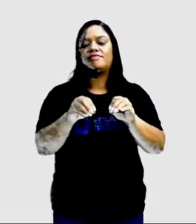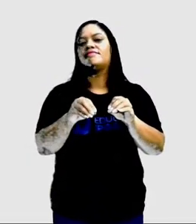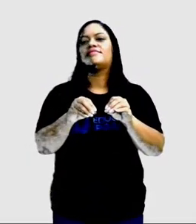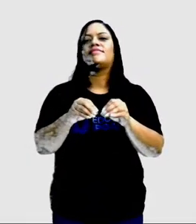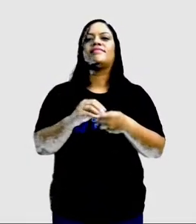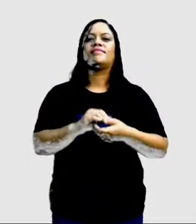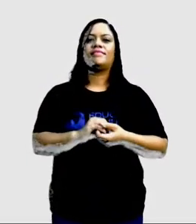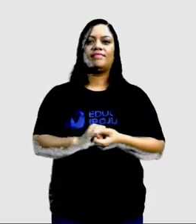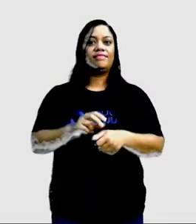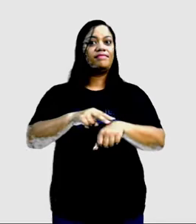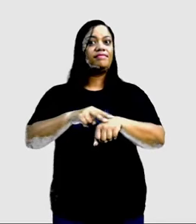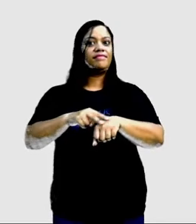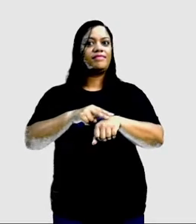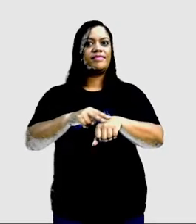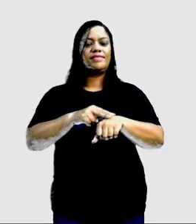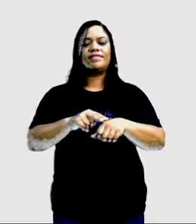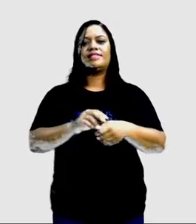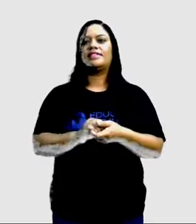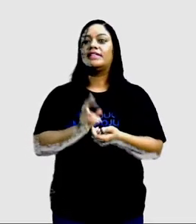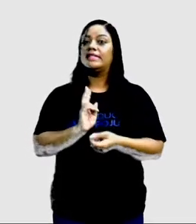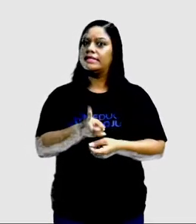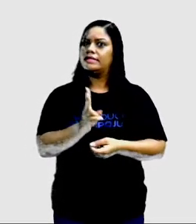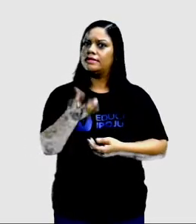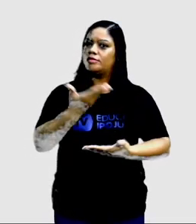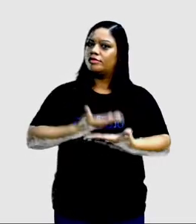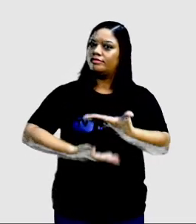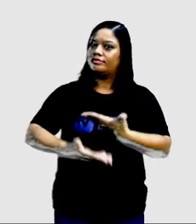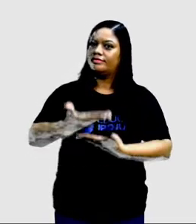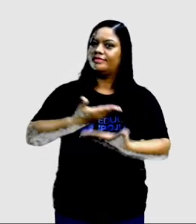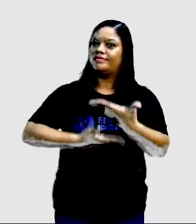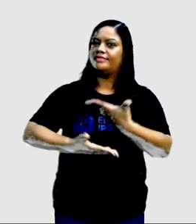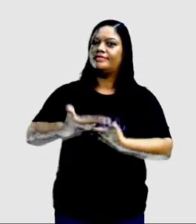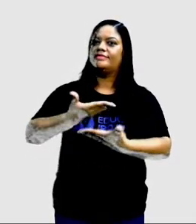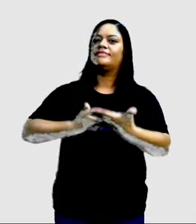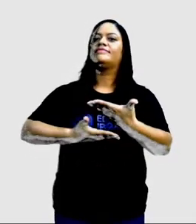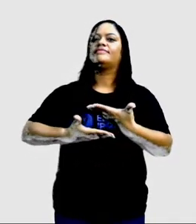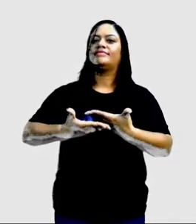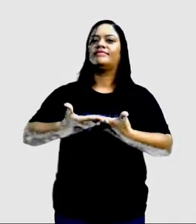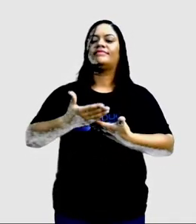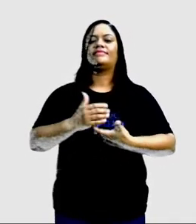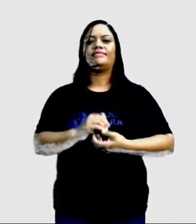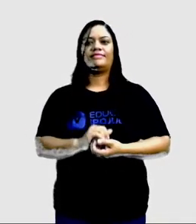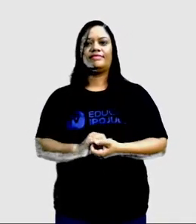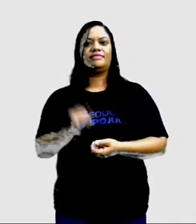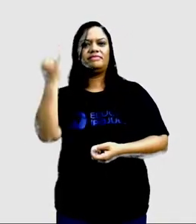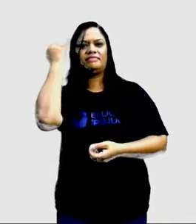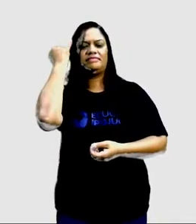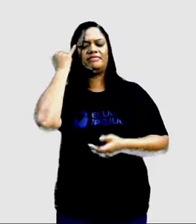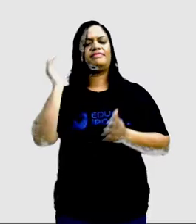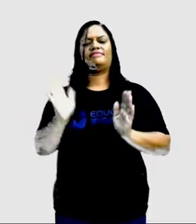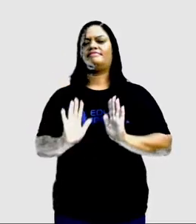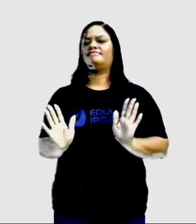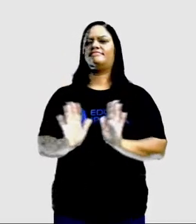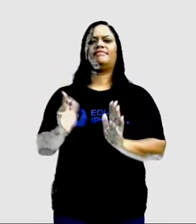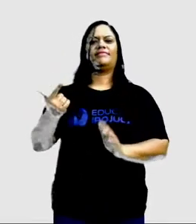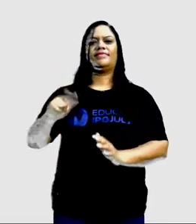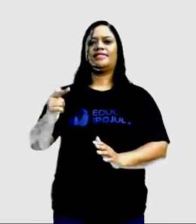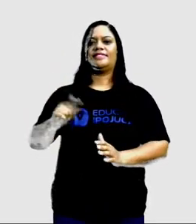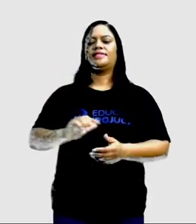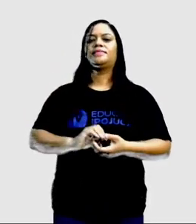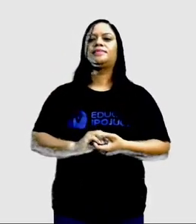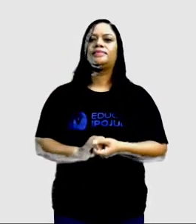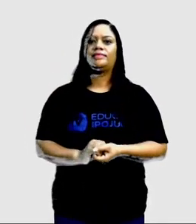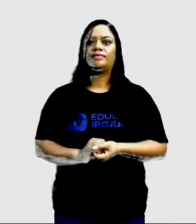hortaliça. Toda hora cuida dela, sem manha e nem preguiça. Com